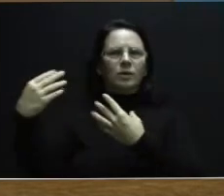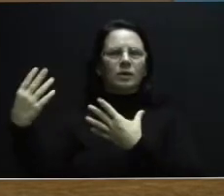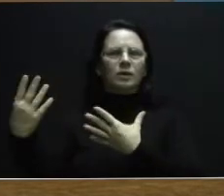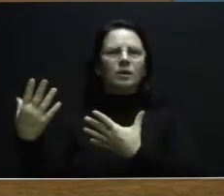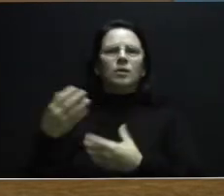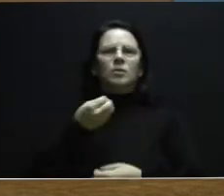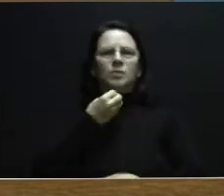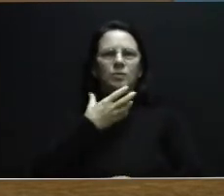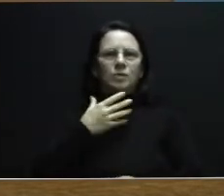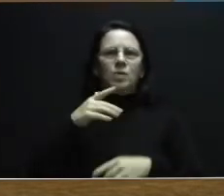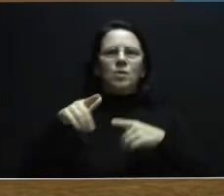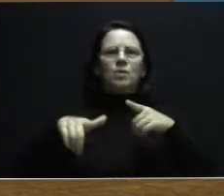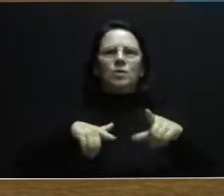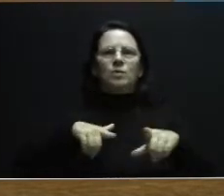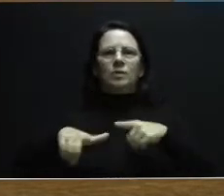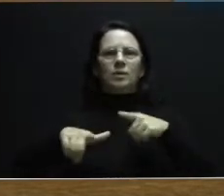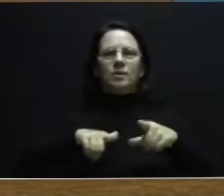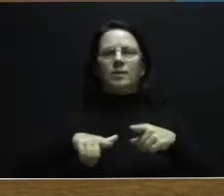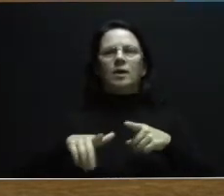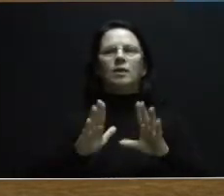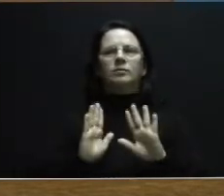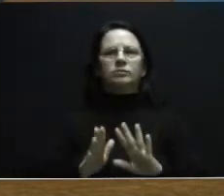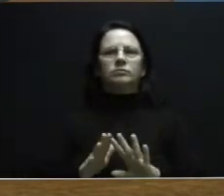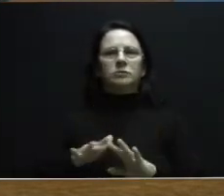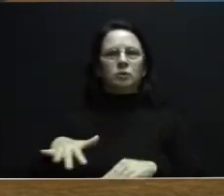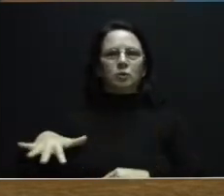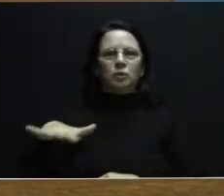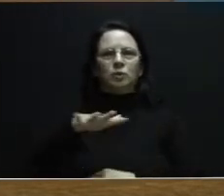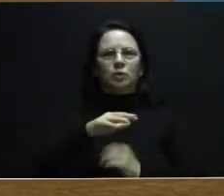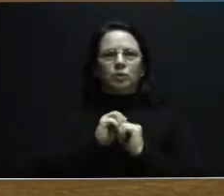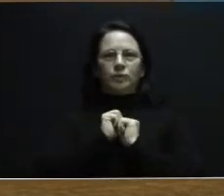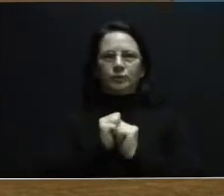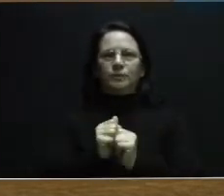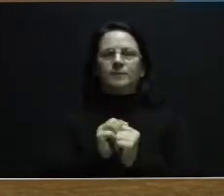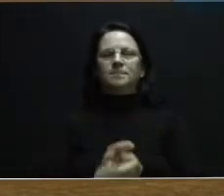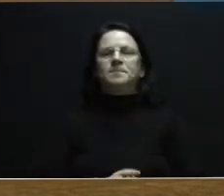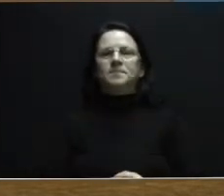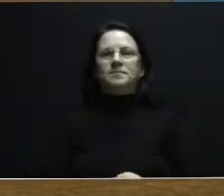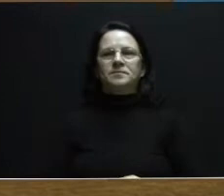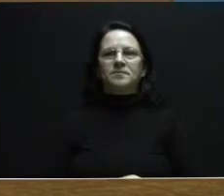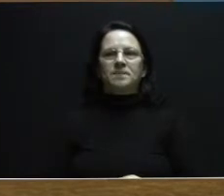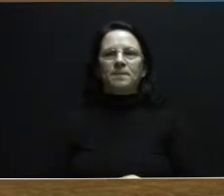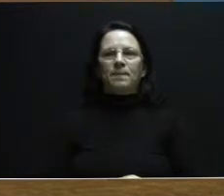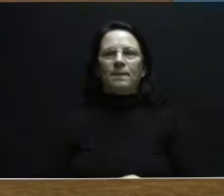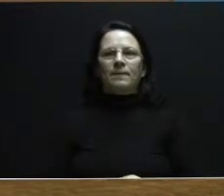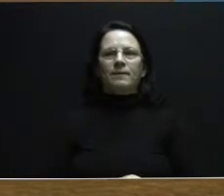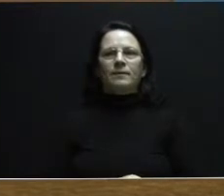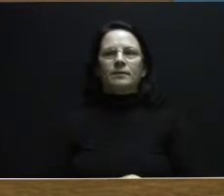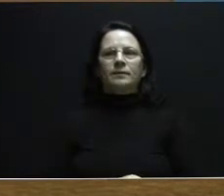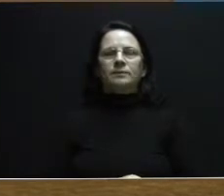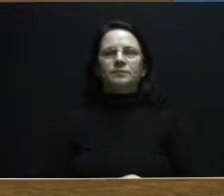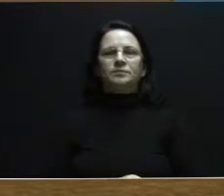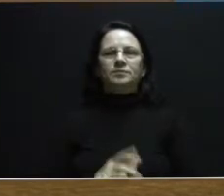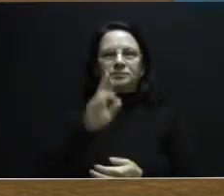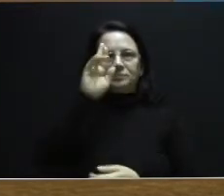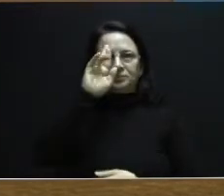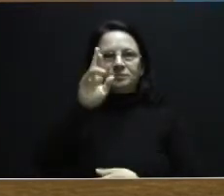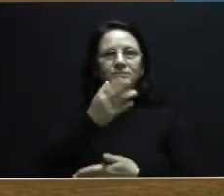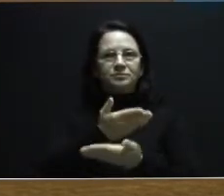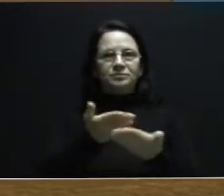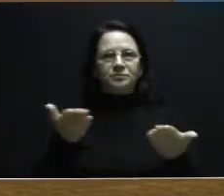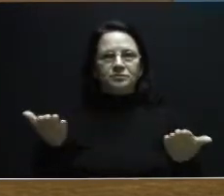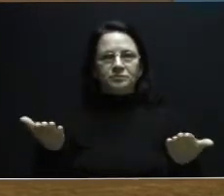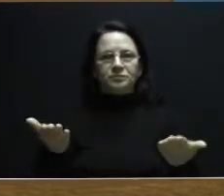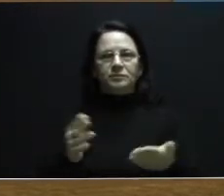grande trabalho que nesse pouco tempo que está aí fazendo com os demais do Poder Legislativo. E minhas senhoras, meus senhores, todos